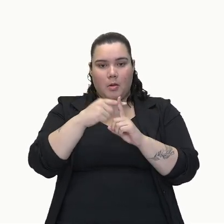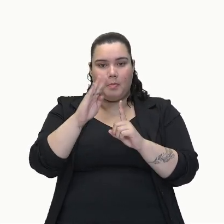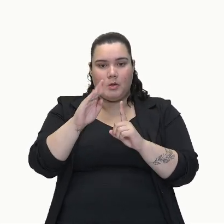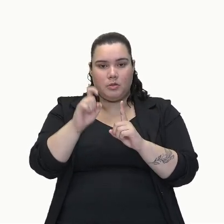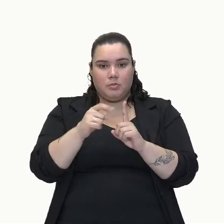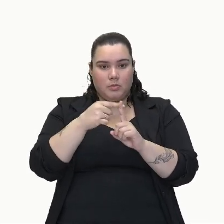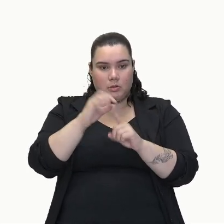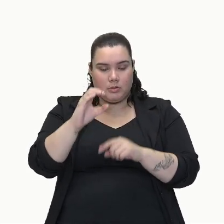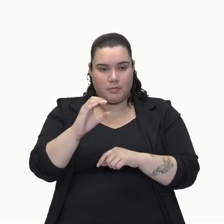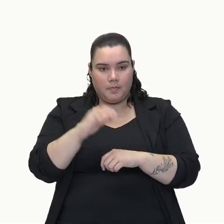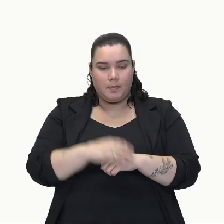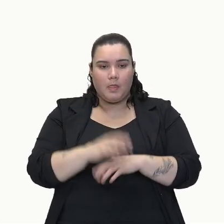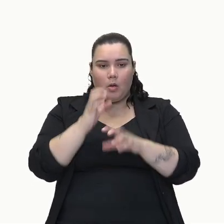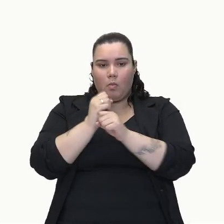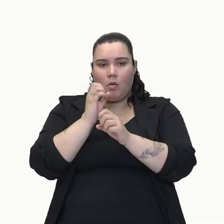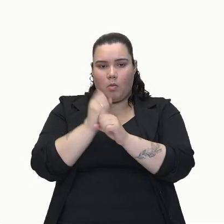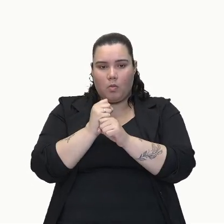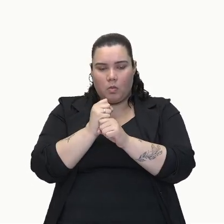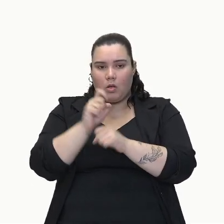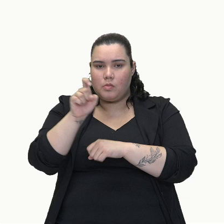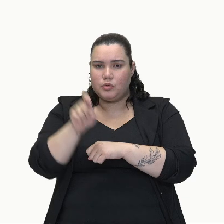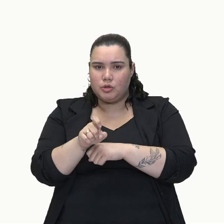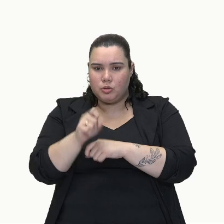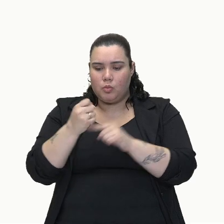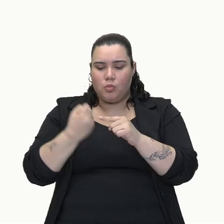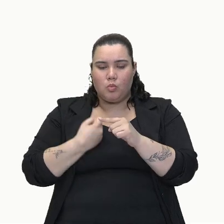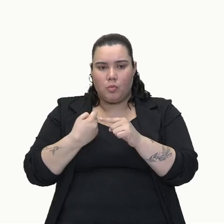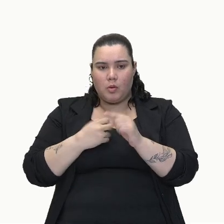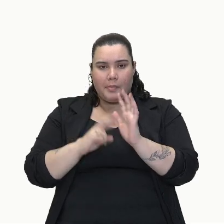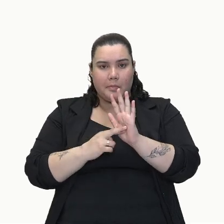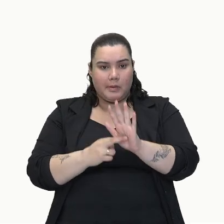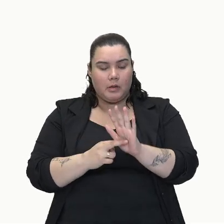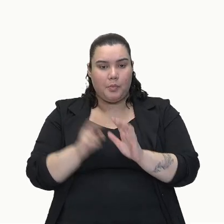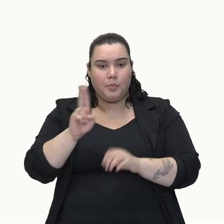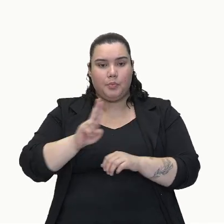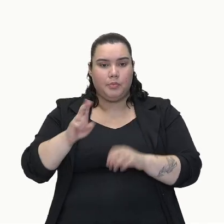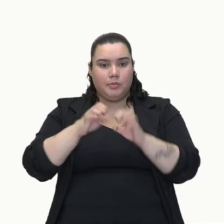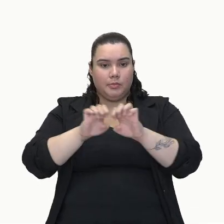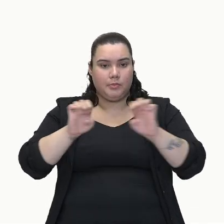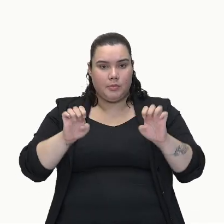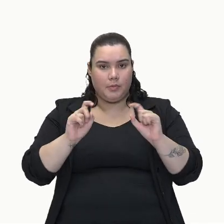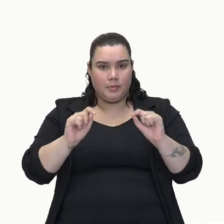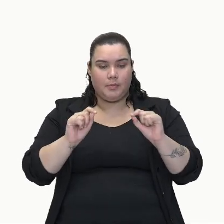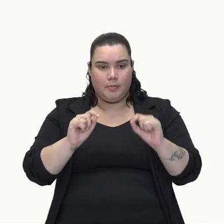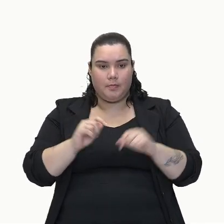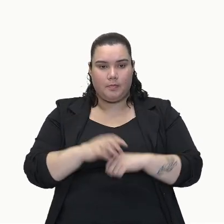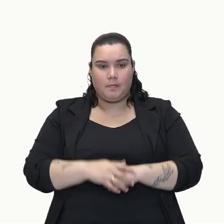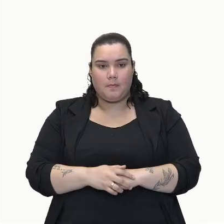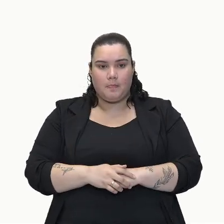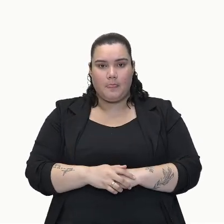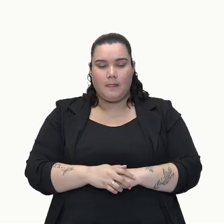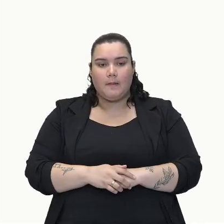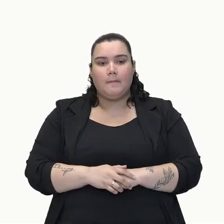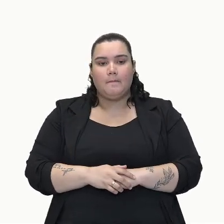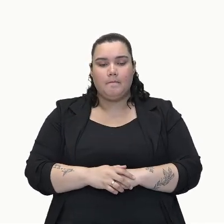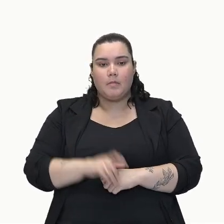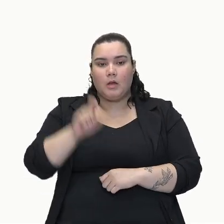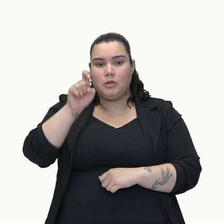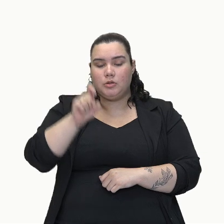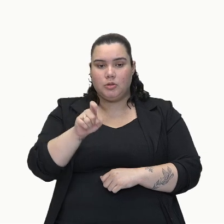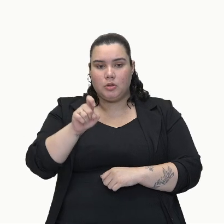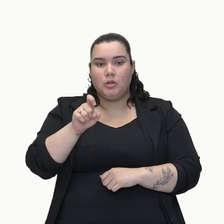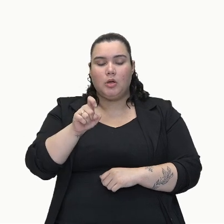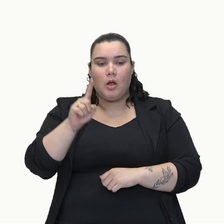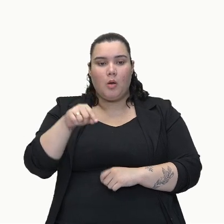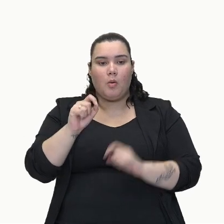o valor de x, o que a gente precisa fazer? A gente usa essa fórmula que está aqui. X igual a menos